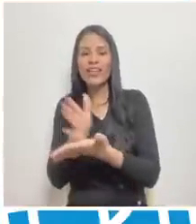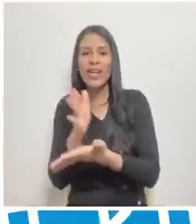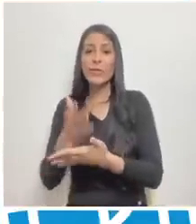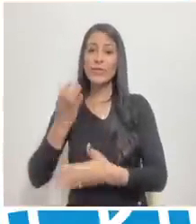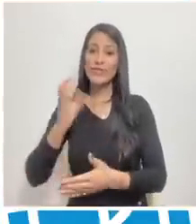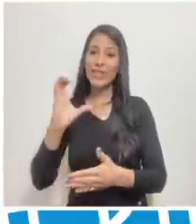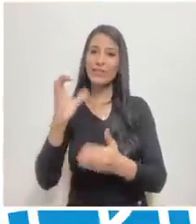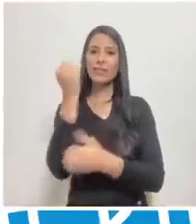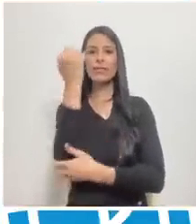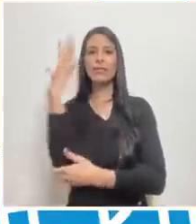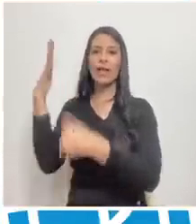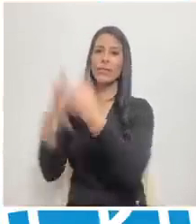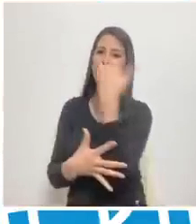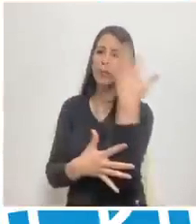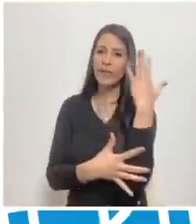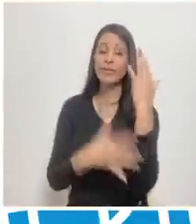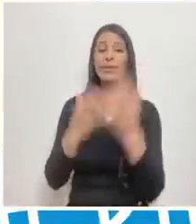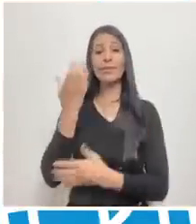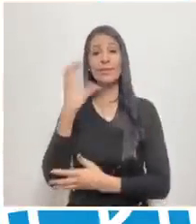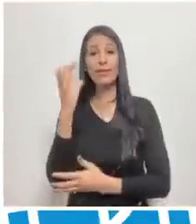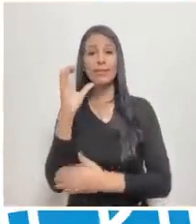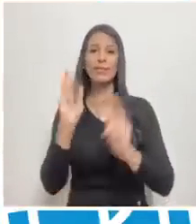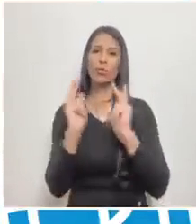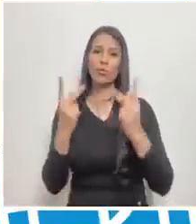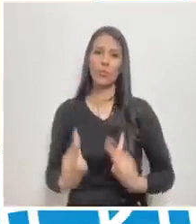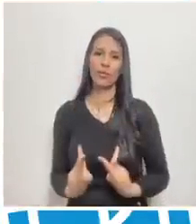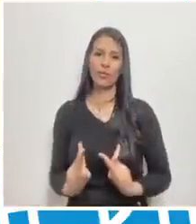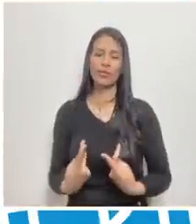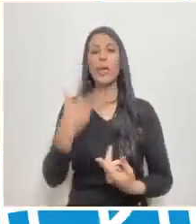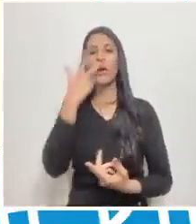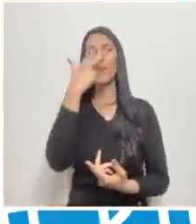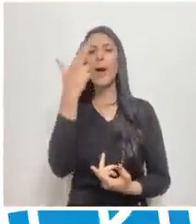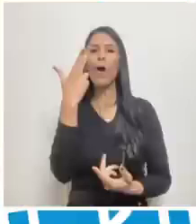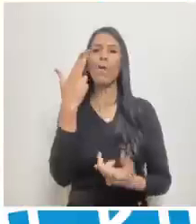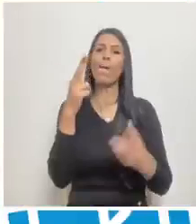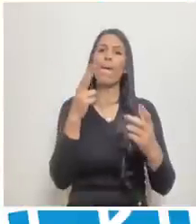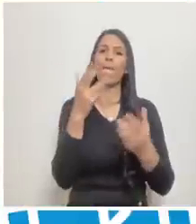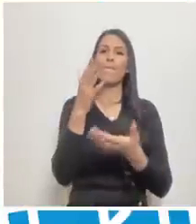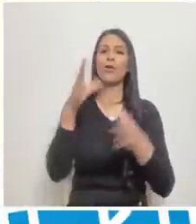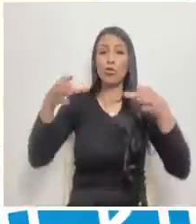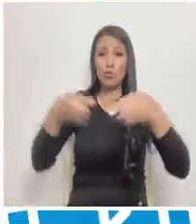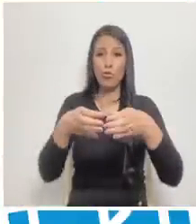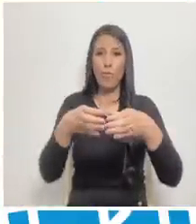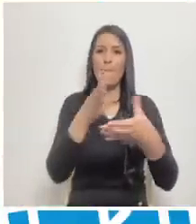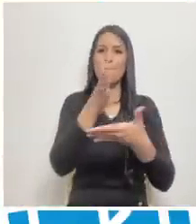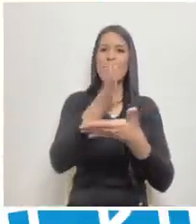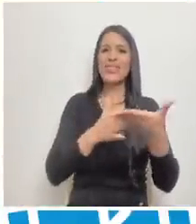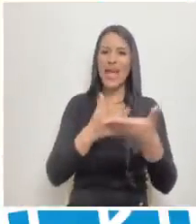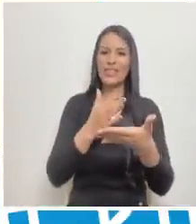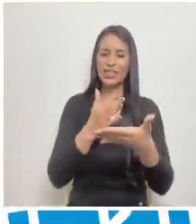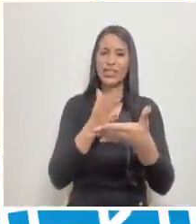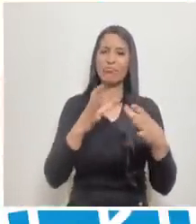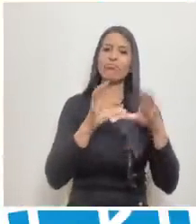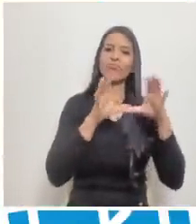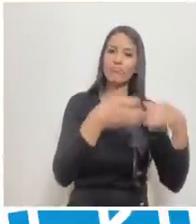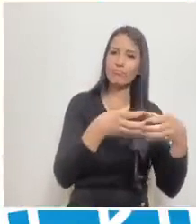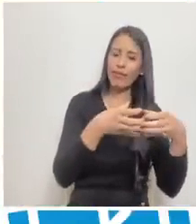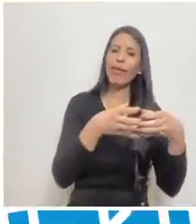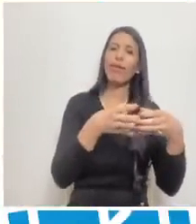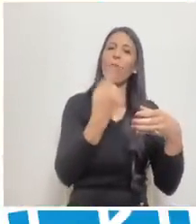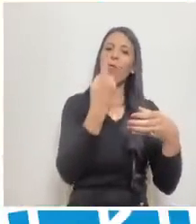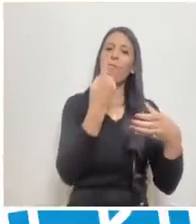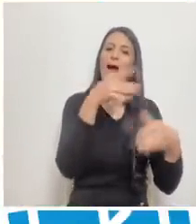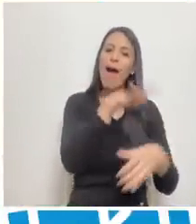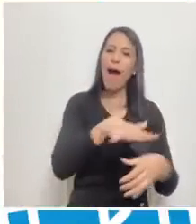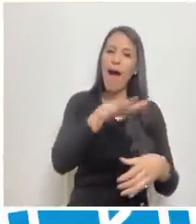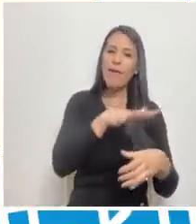humanas intercalados na turma. Metade dos alunos faz uma área e a outra metade faz outra, o que é